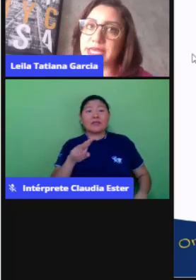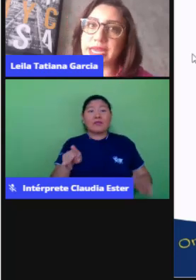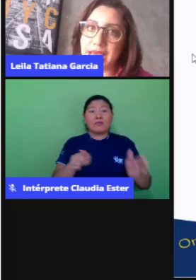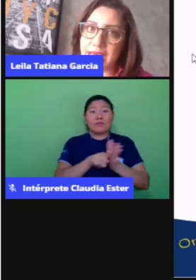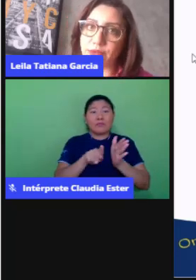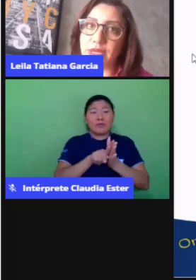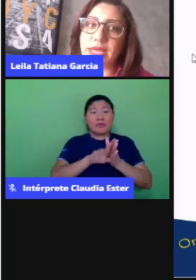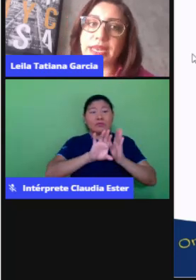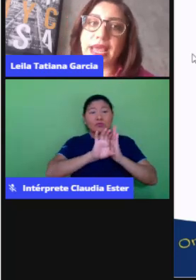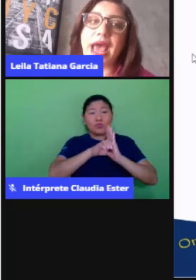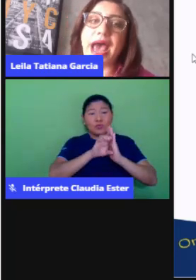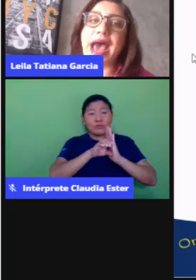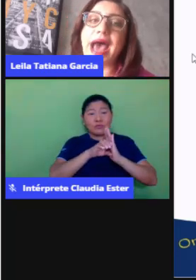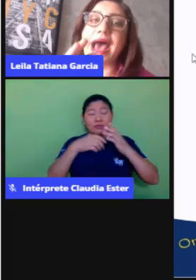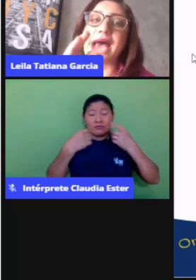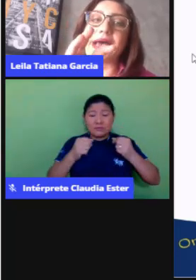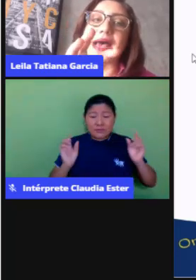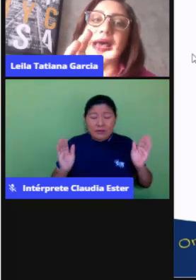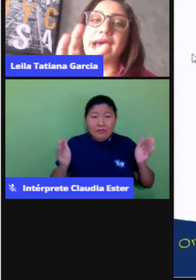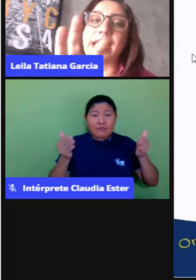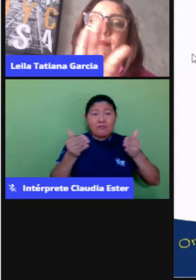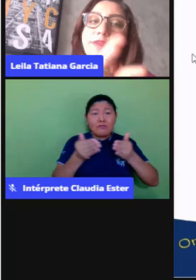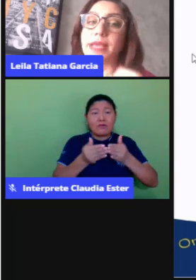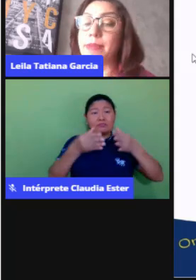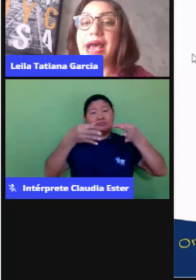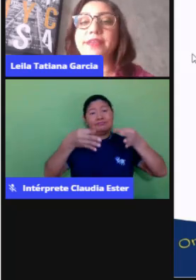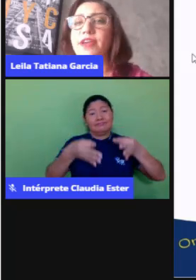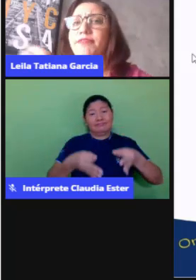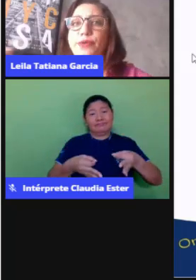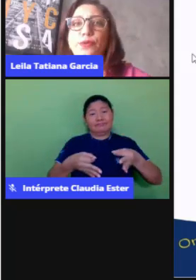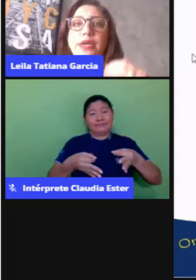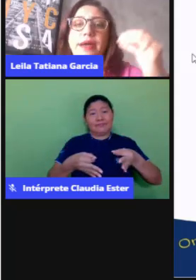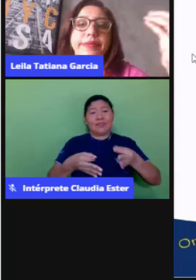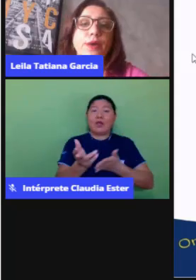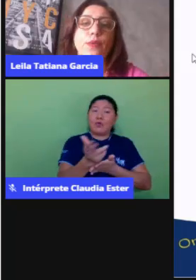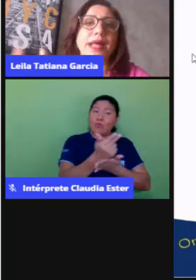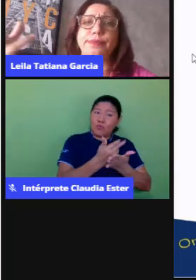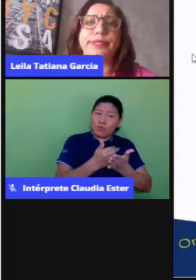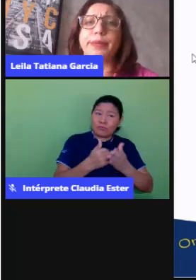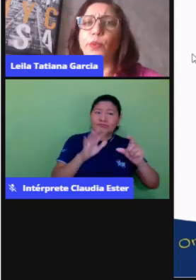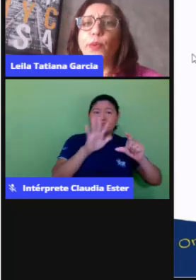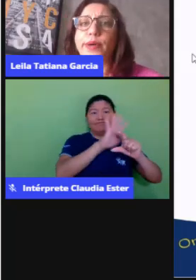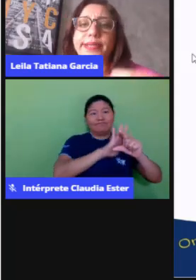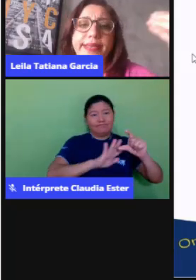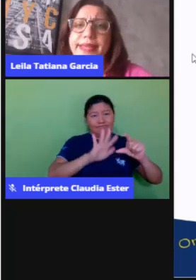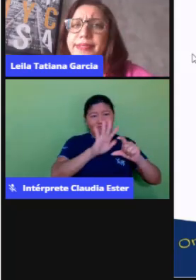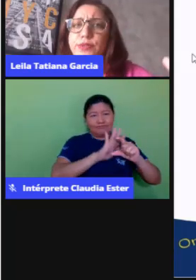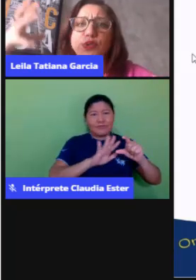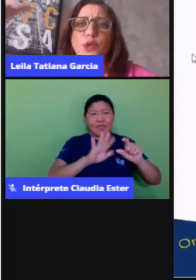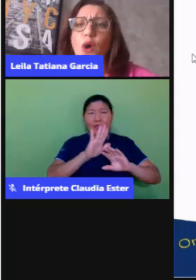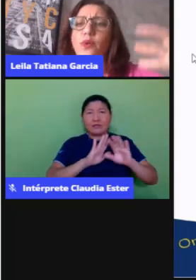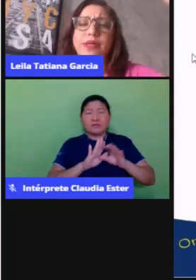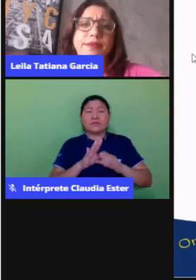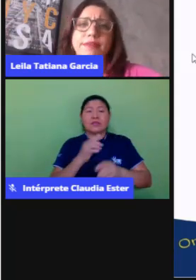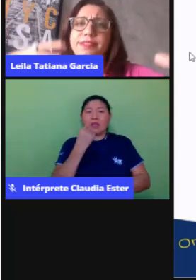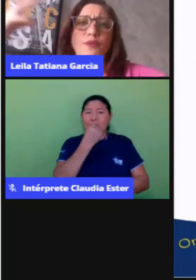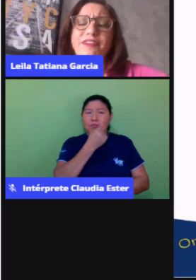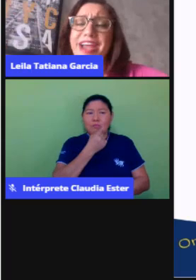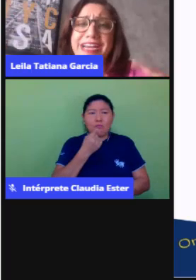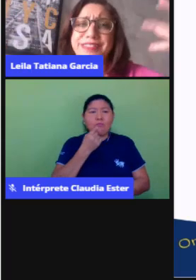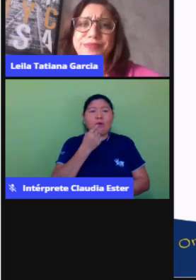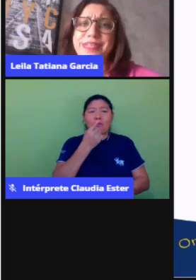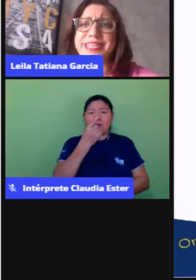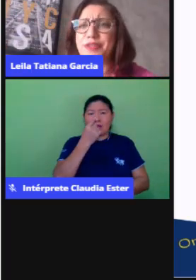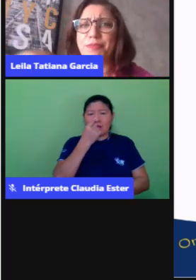que não pode estar errado. Né? A imagem, a figura, né? O átomo tem boca, nariz, o sol, né?